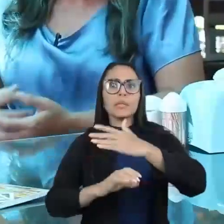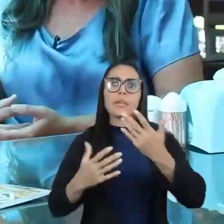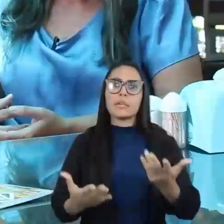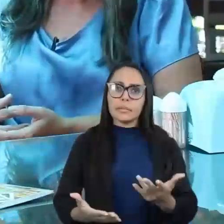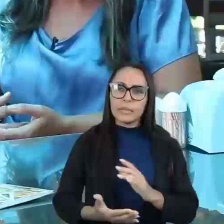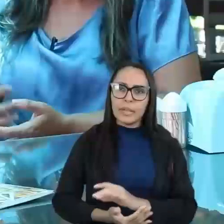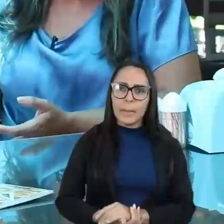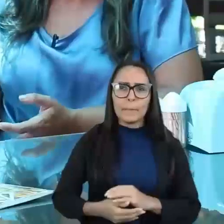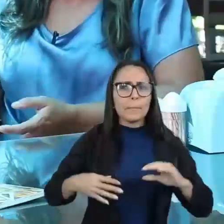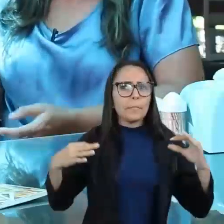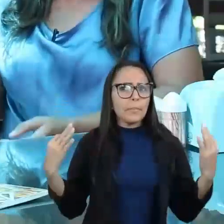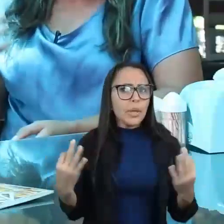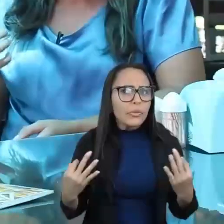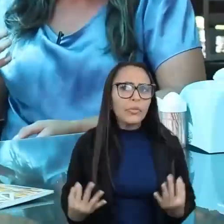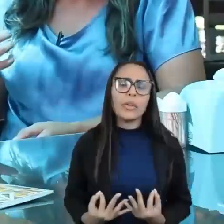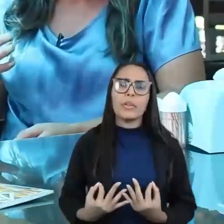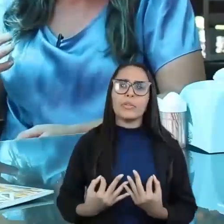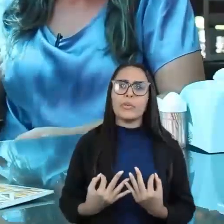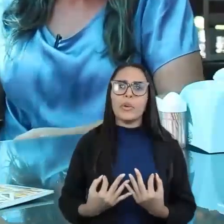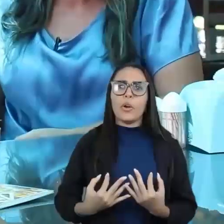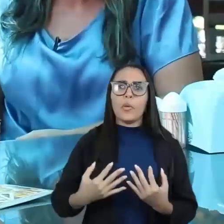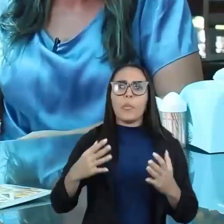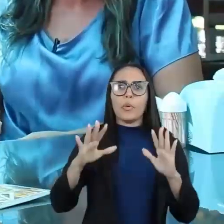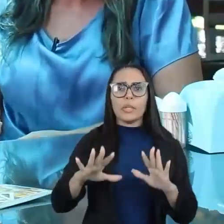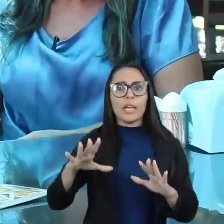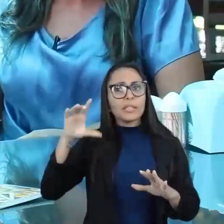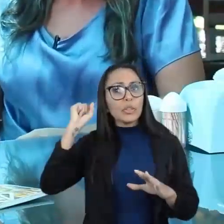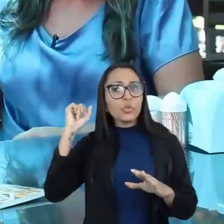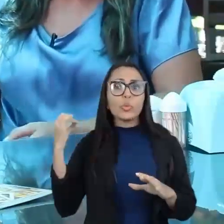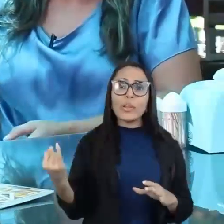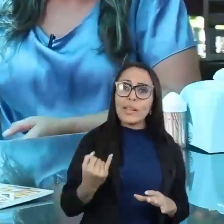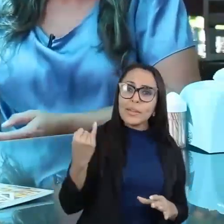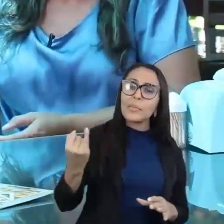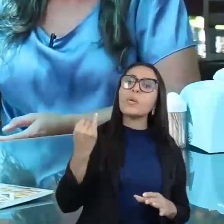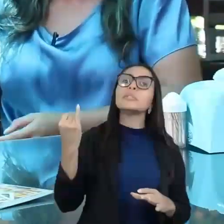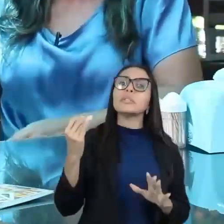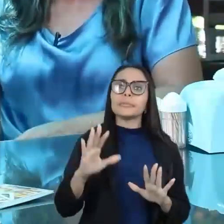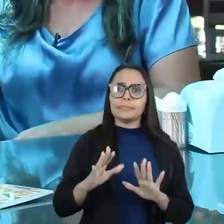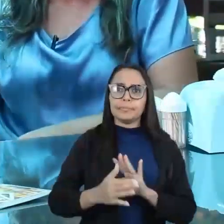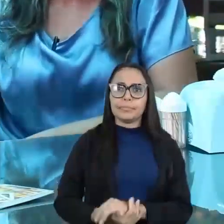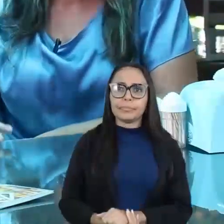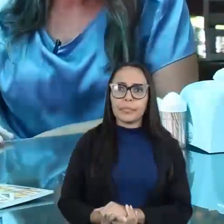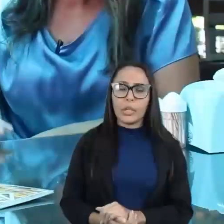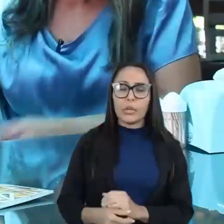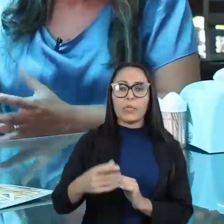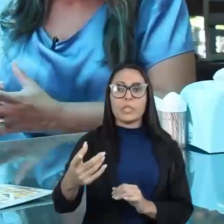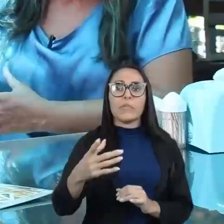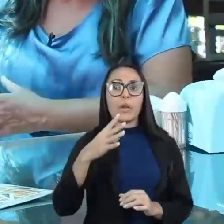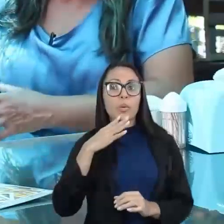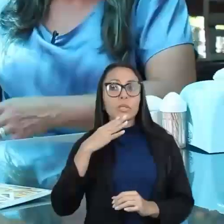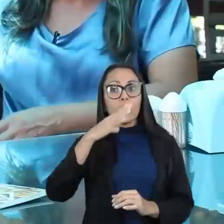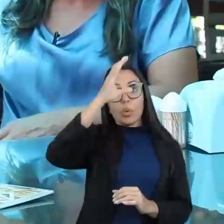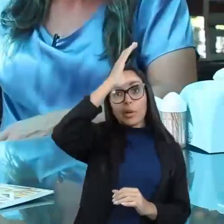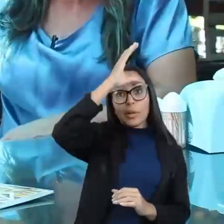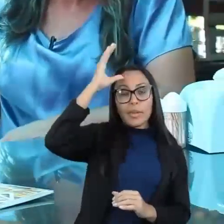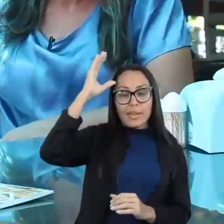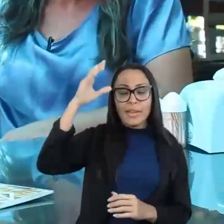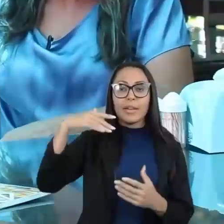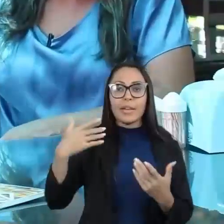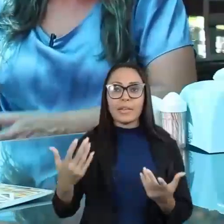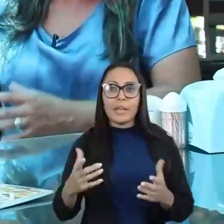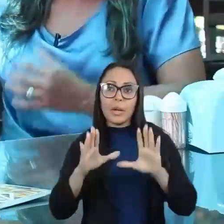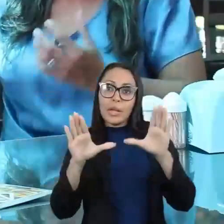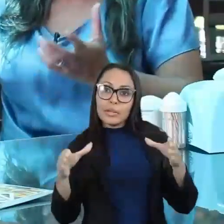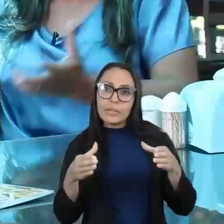aí é perfeito, porque aí essa escuta é importante, né? Porque só assim você vai conhecer muito bem o seu cliente, você vai conhecer muito bem a sua